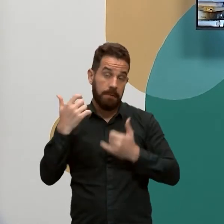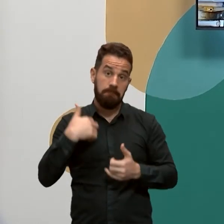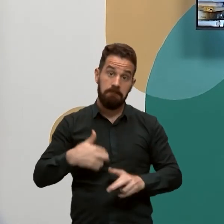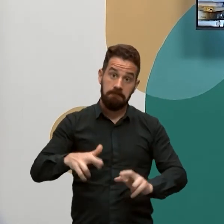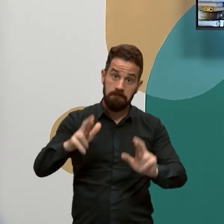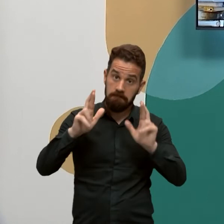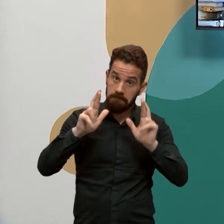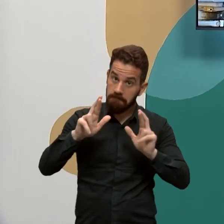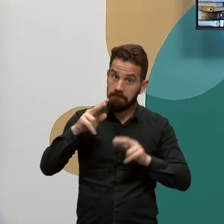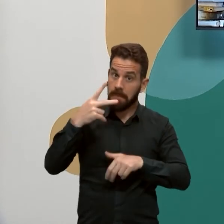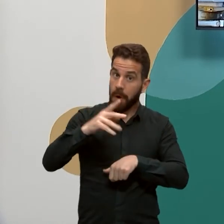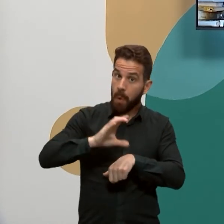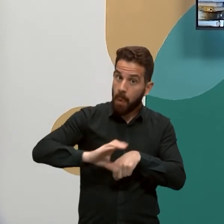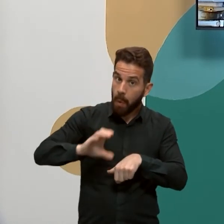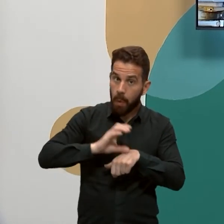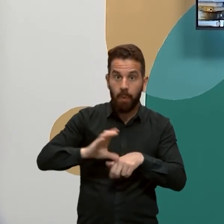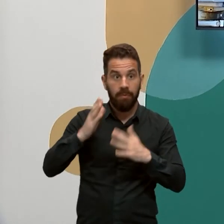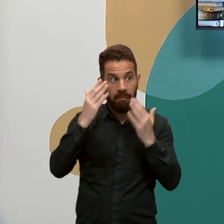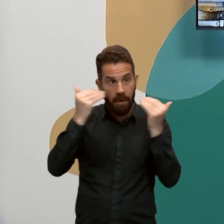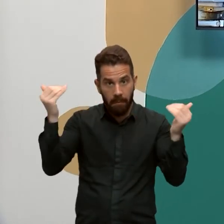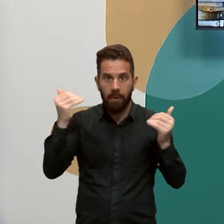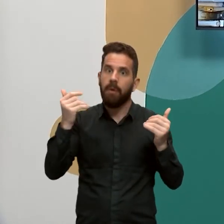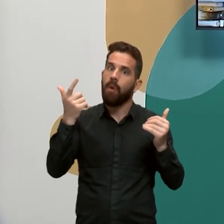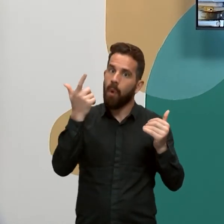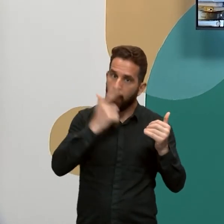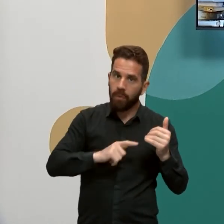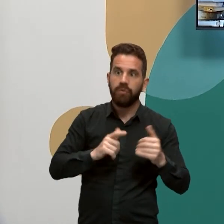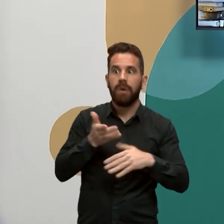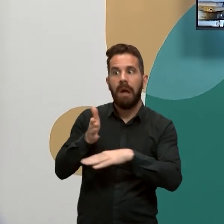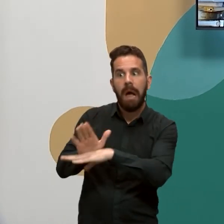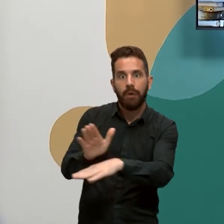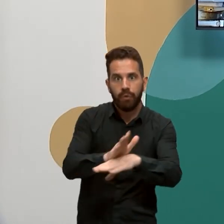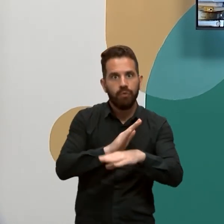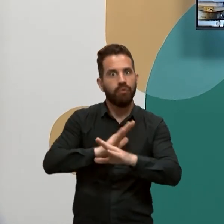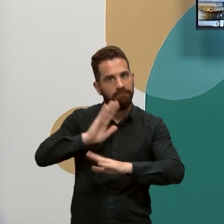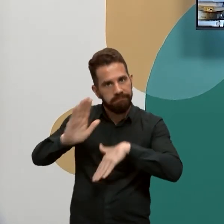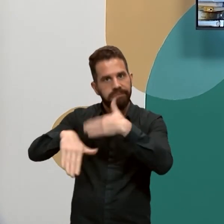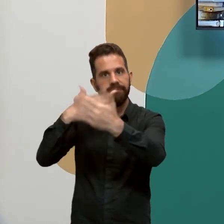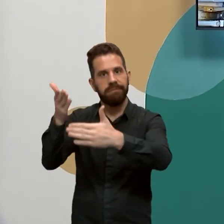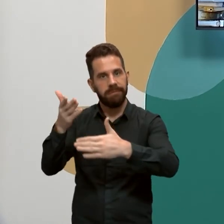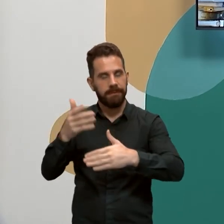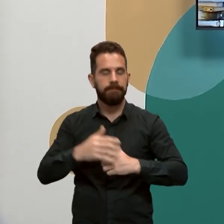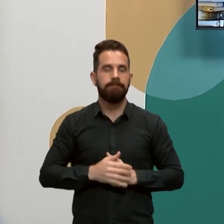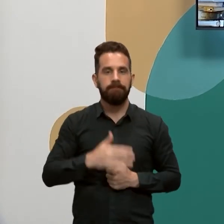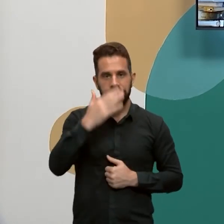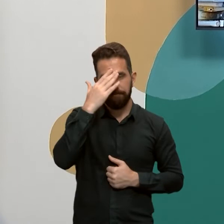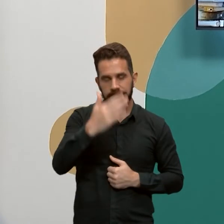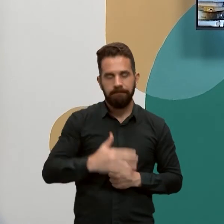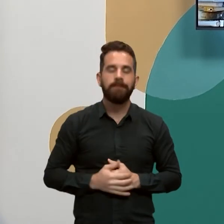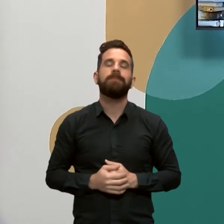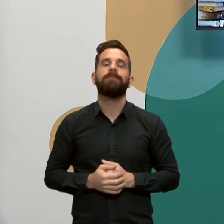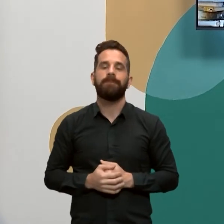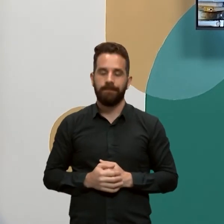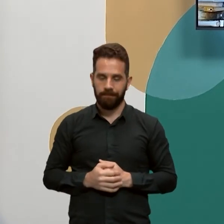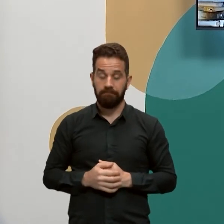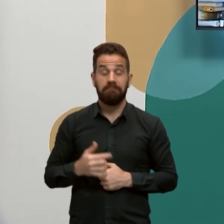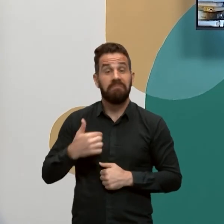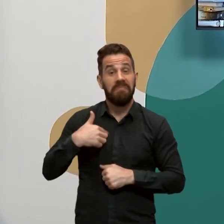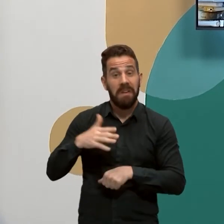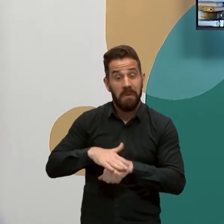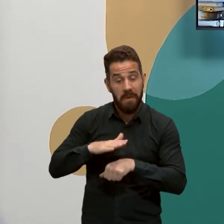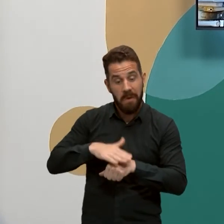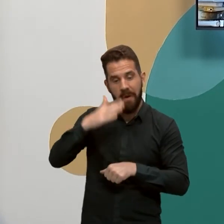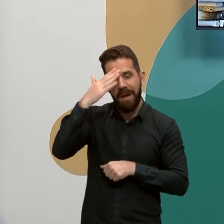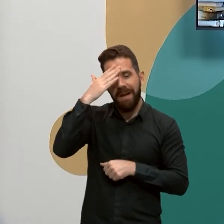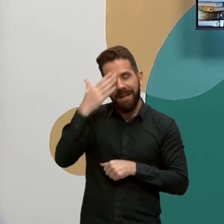a especialização seja muito bem sucedida e possa auxiliar os interessados. Muito obrigada. Eu que agradeço a oportunidade de